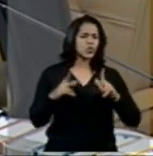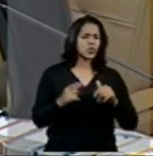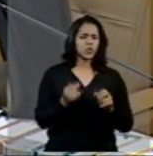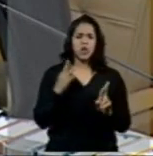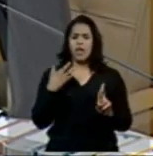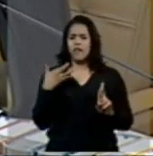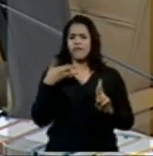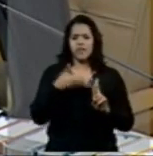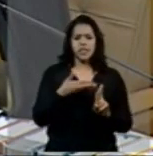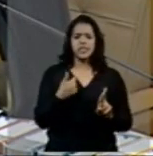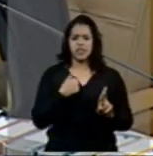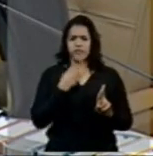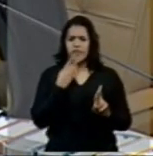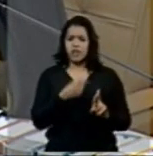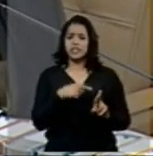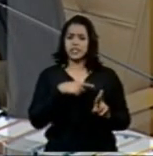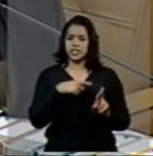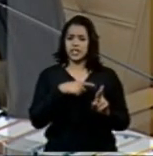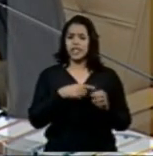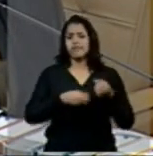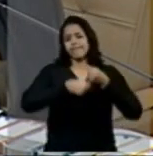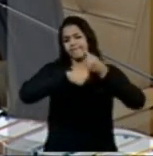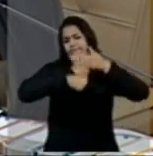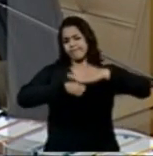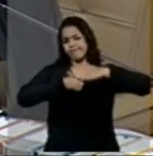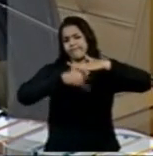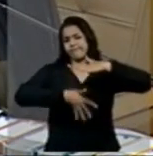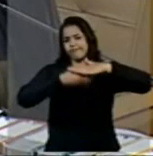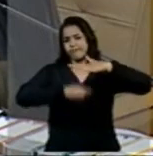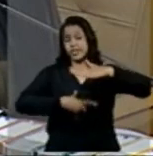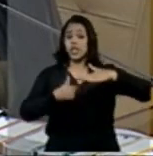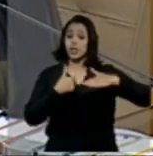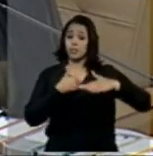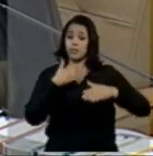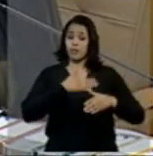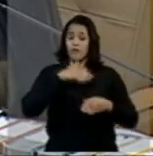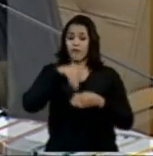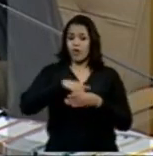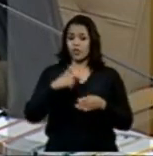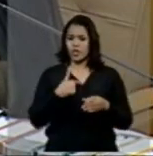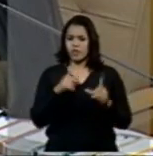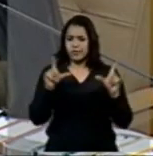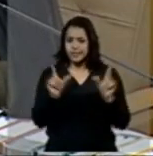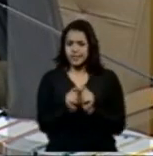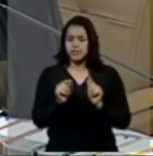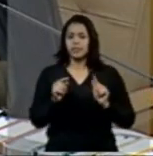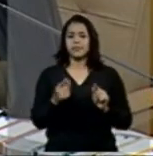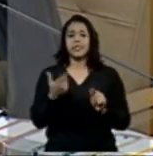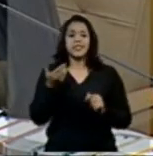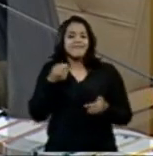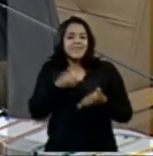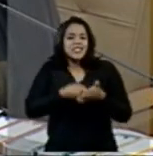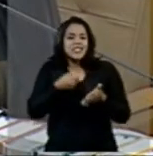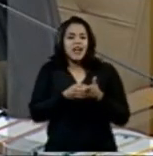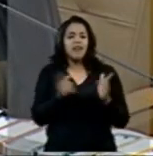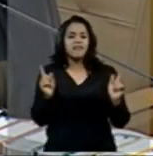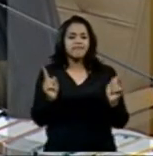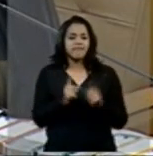que eu faço, elas constam de nota de rodapé do meu voto escrito e eu estou suprimindo para tentar